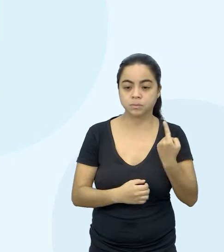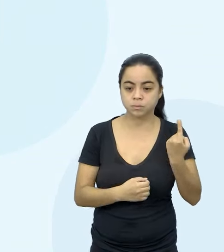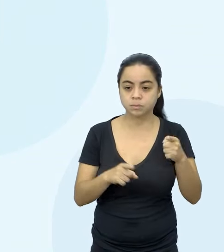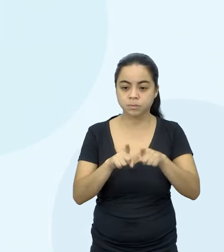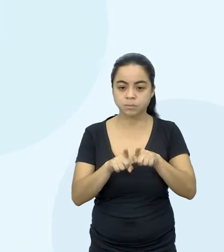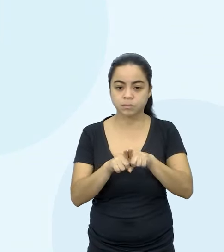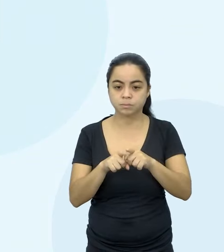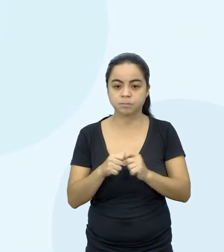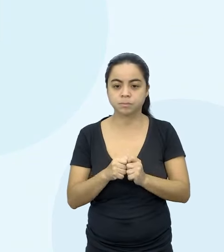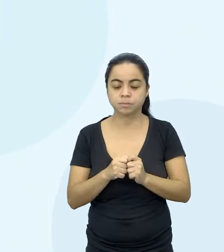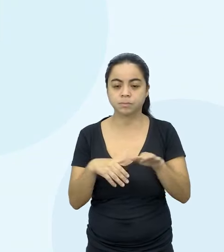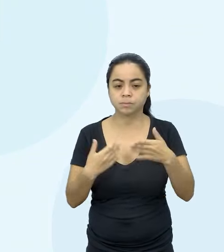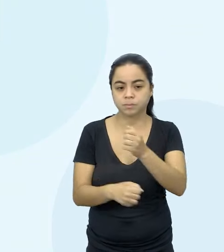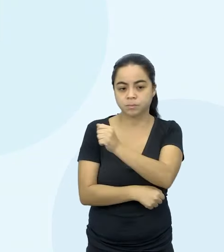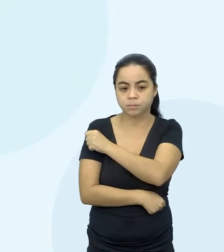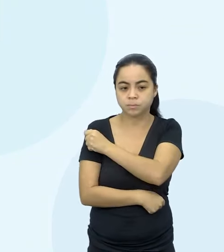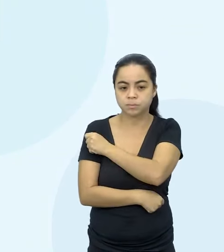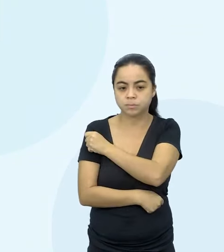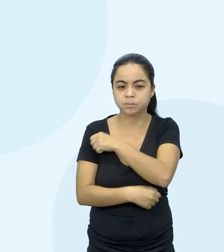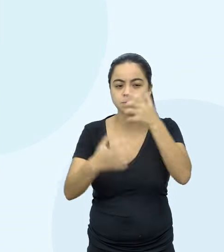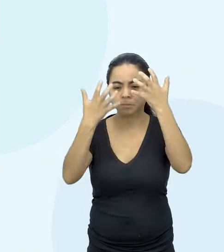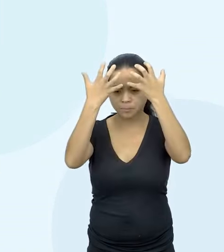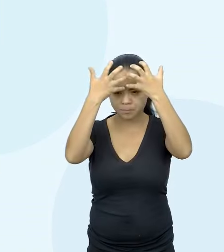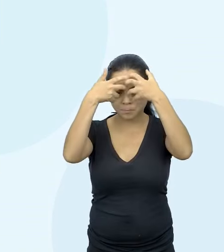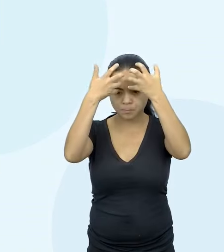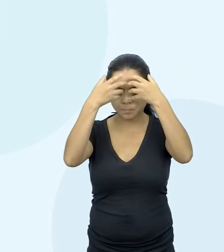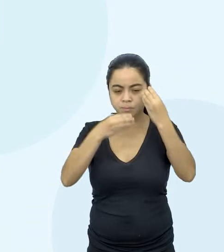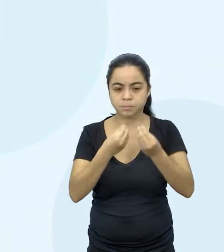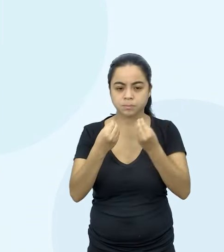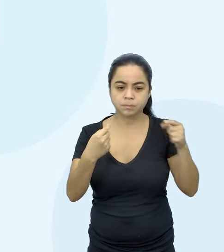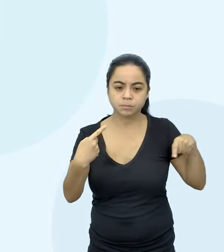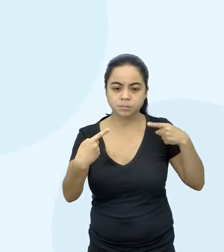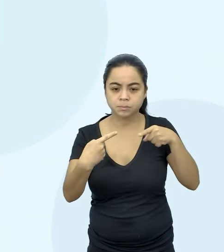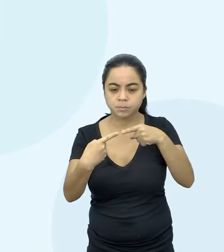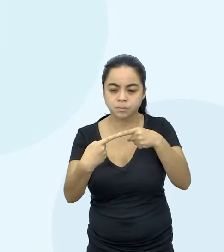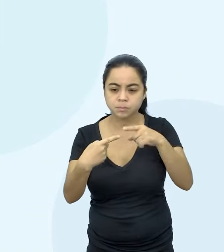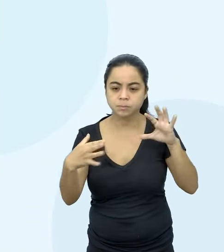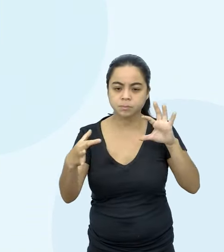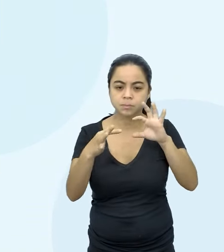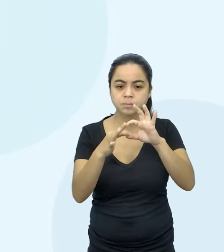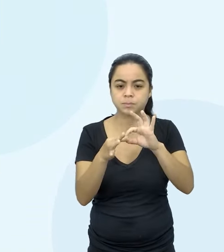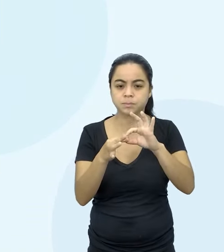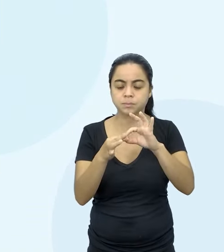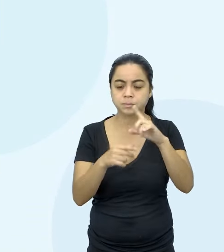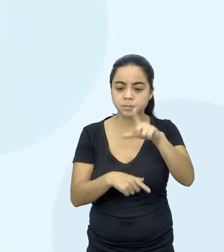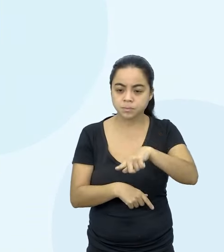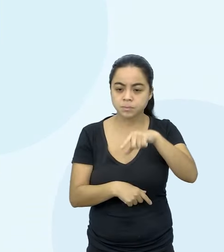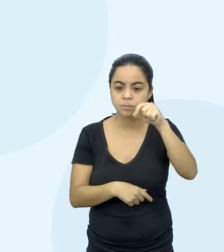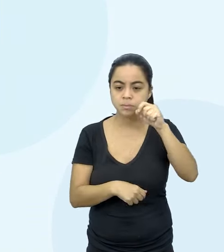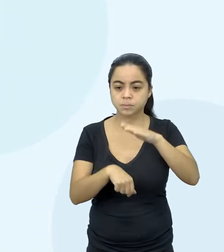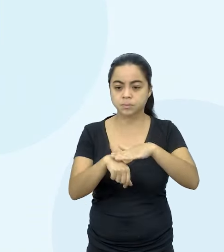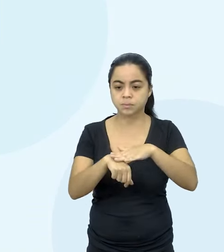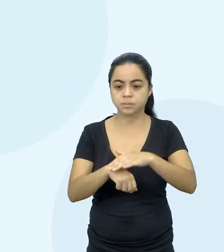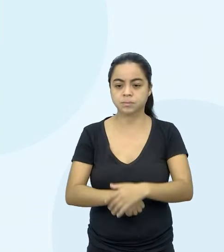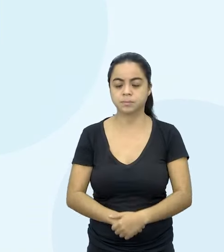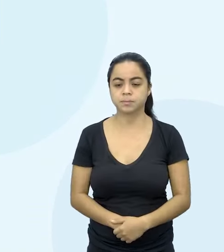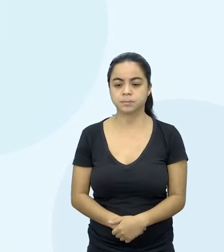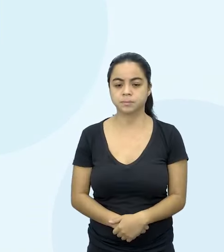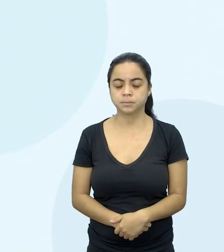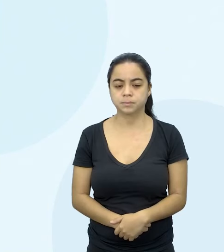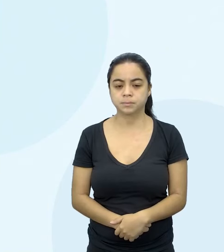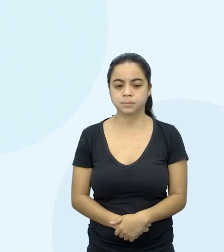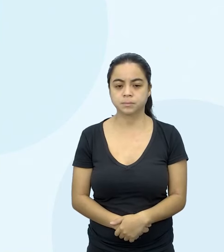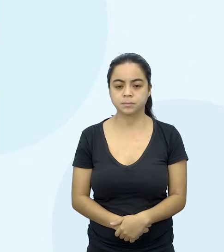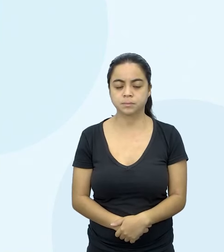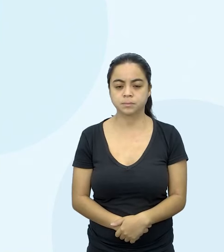que o estudante realize sobre suas intencionalidades e coerência entre elas e escolha o que fizerem.